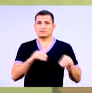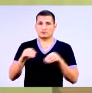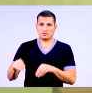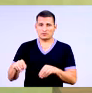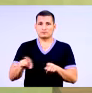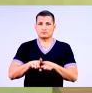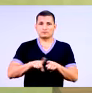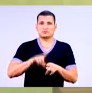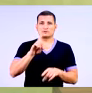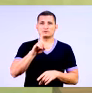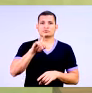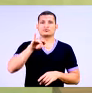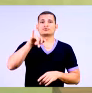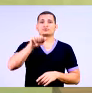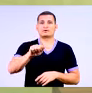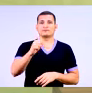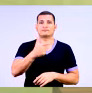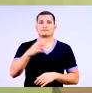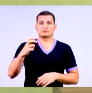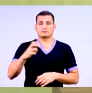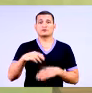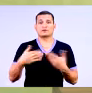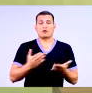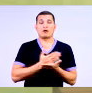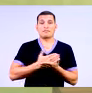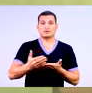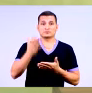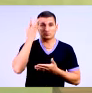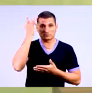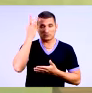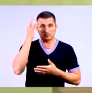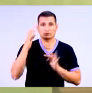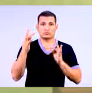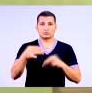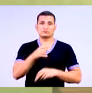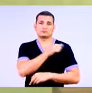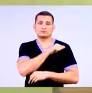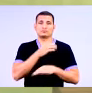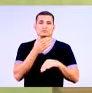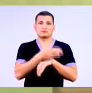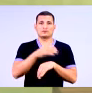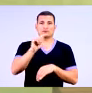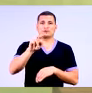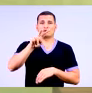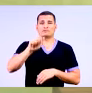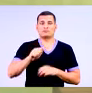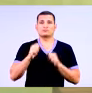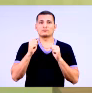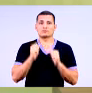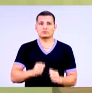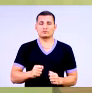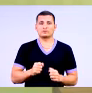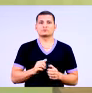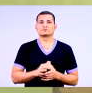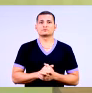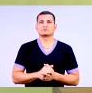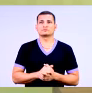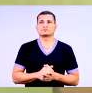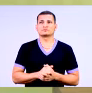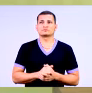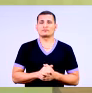dia 25. Então, a partir de amanhã, todos os alunos que entrarem aí no ambiente virtual vão poder então